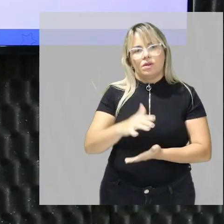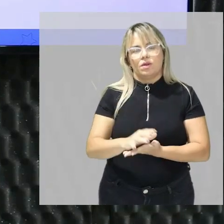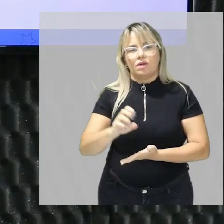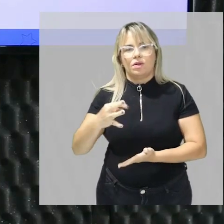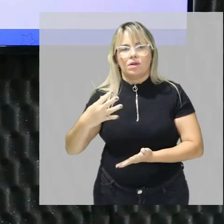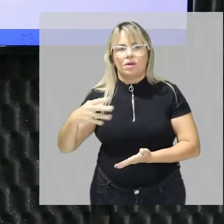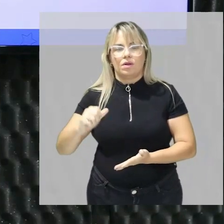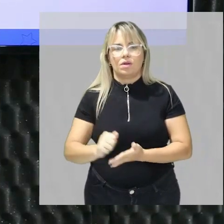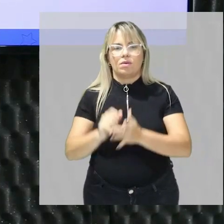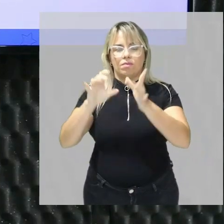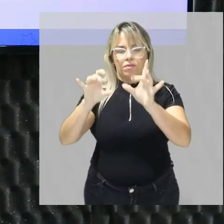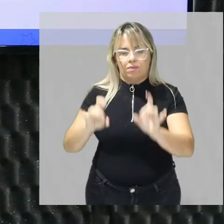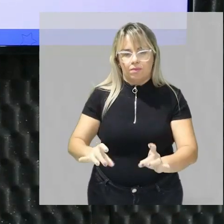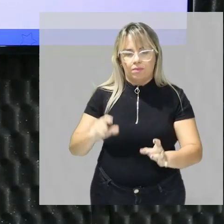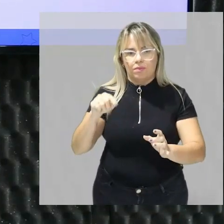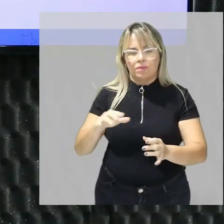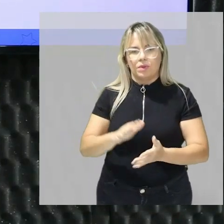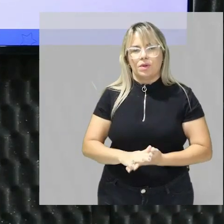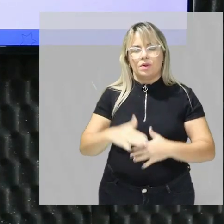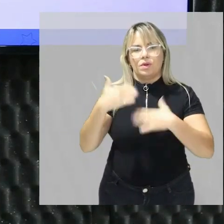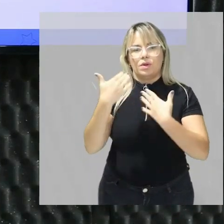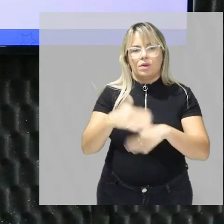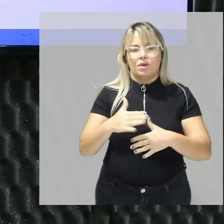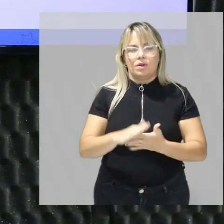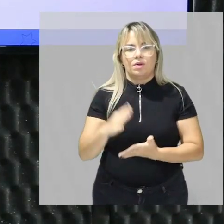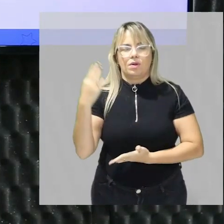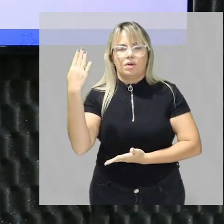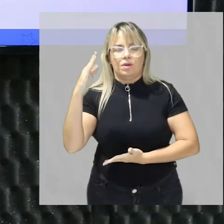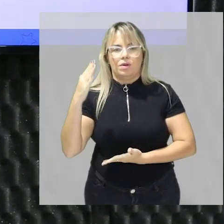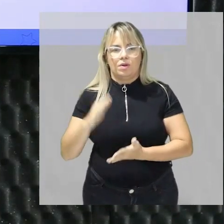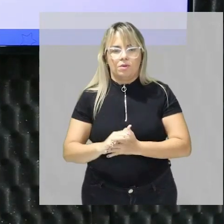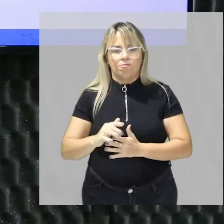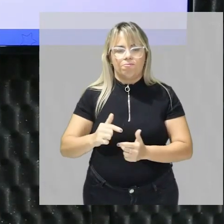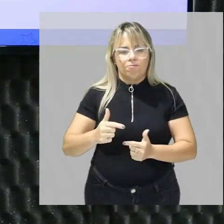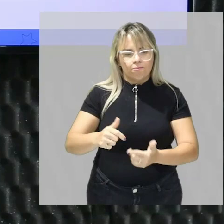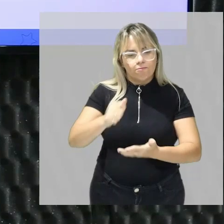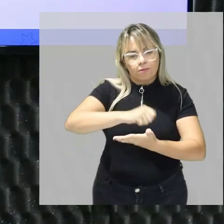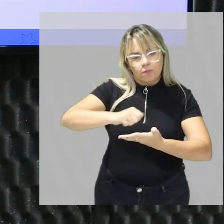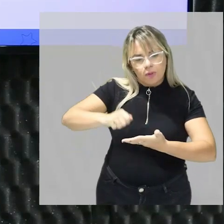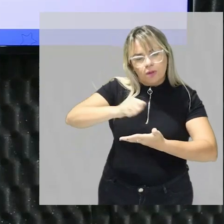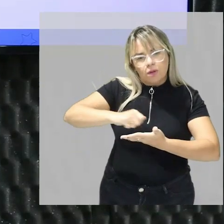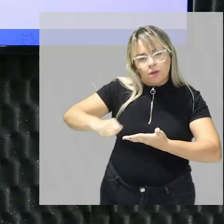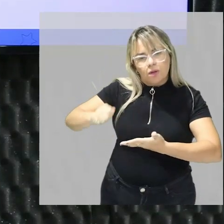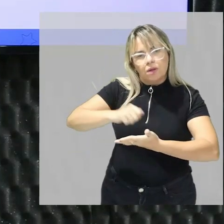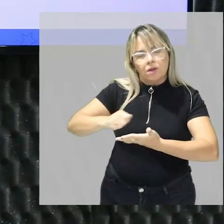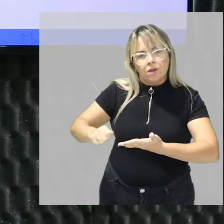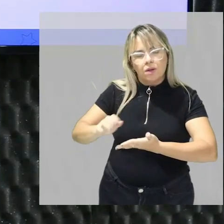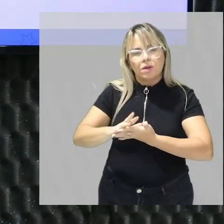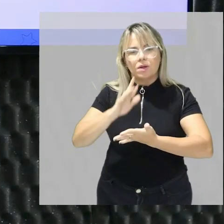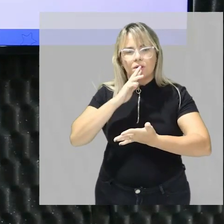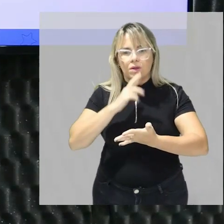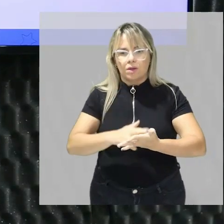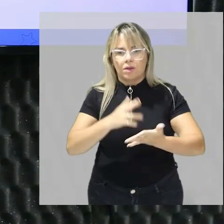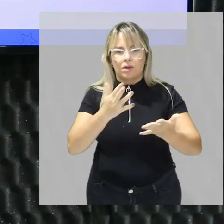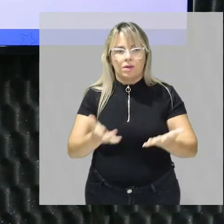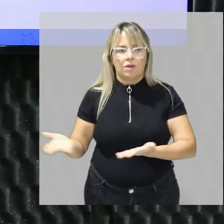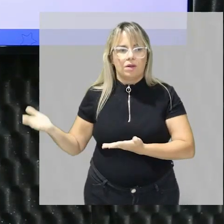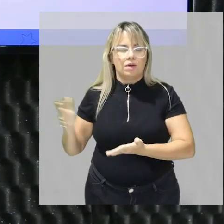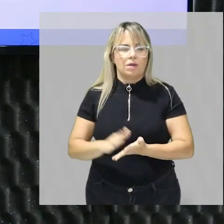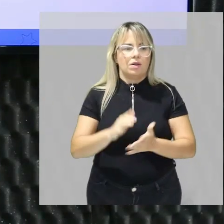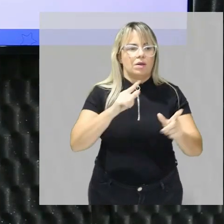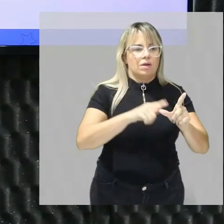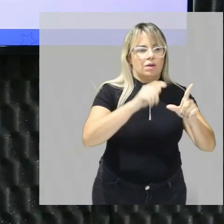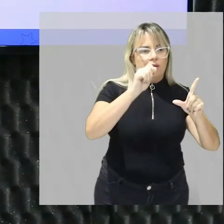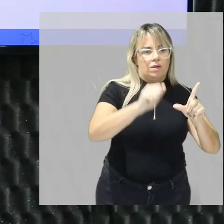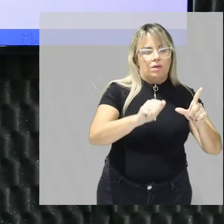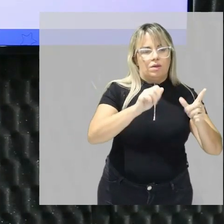mais específica. Então, quando você for para uma prova de biologia, você vai tentar ali responder questões subjetivas, tá? Então, letra A, ele